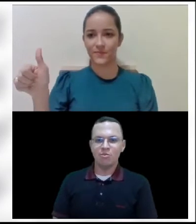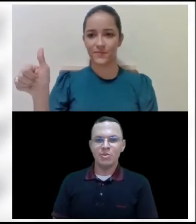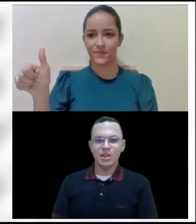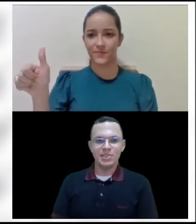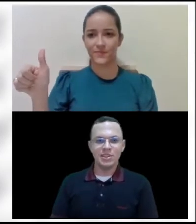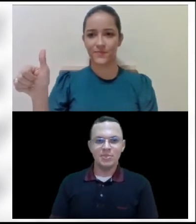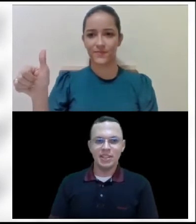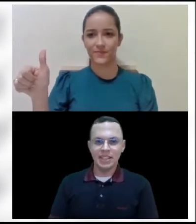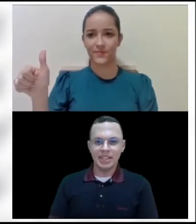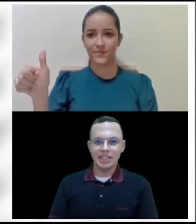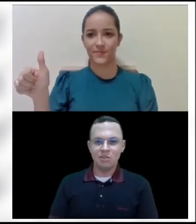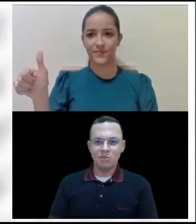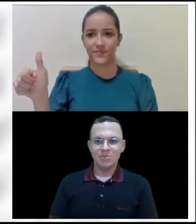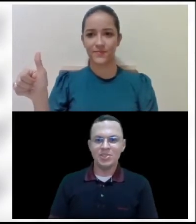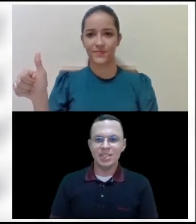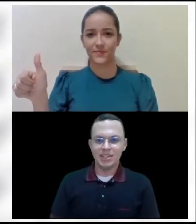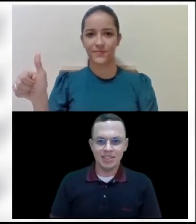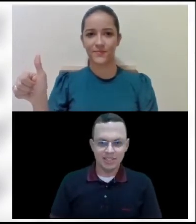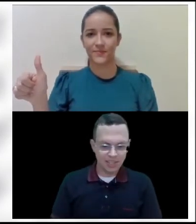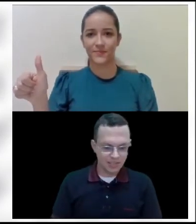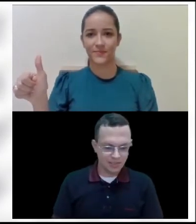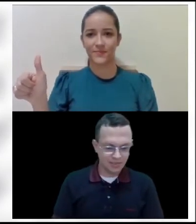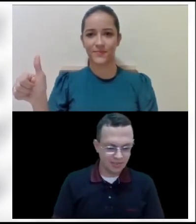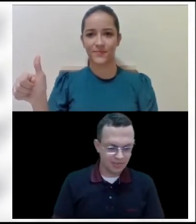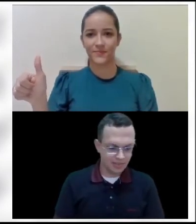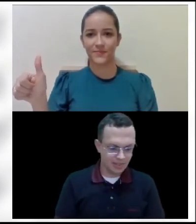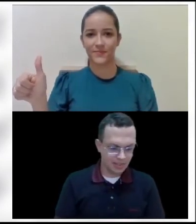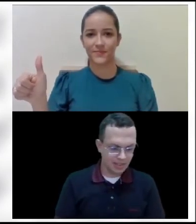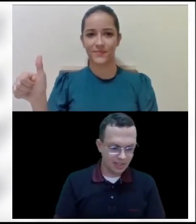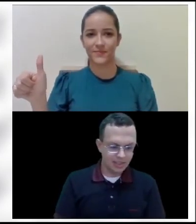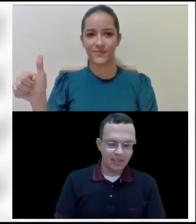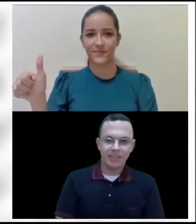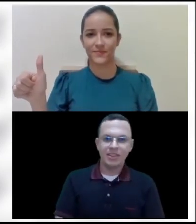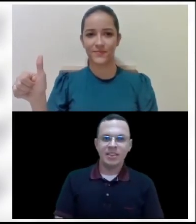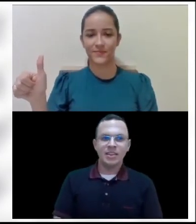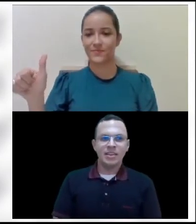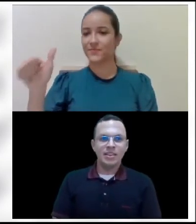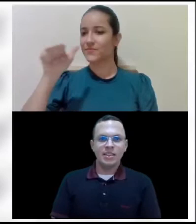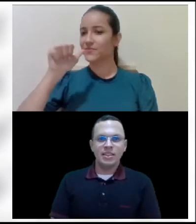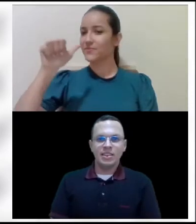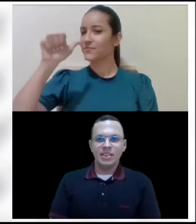A configuração número 7, essa aí.